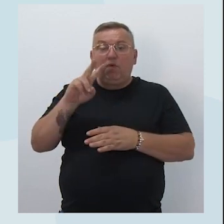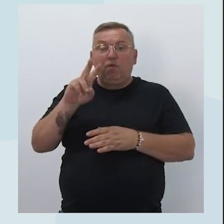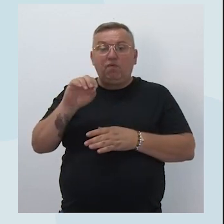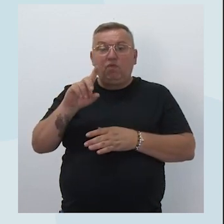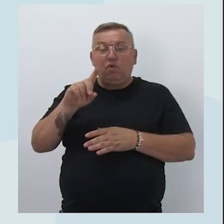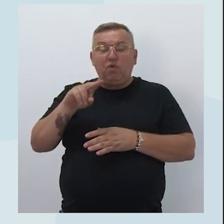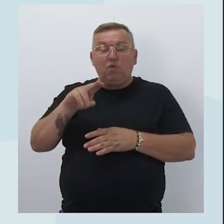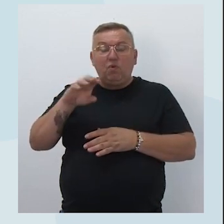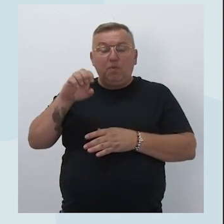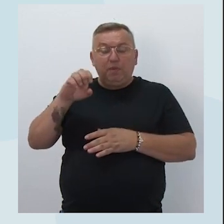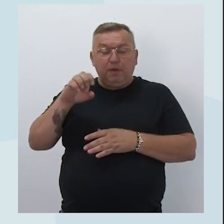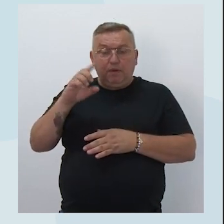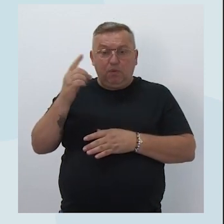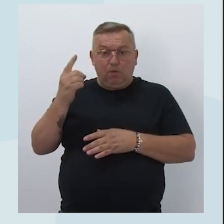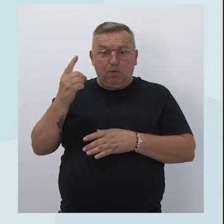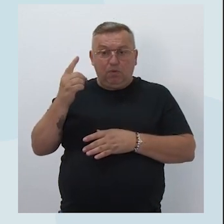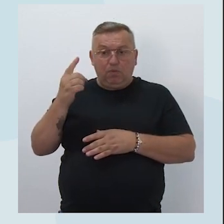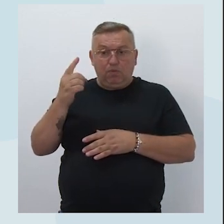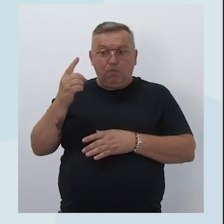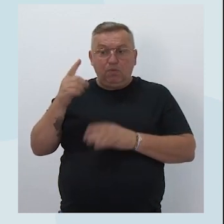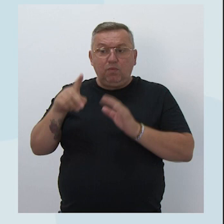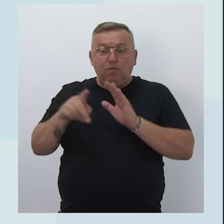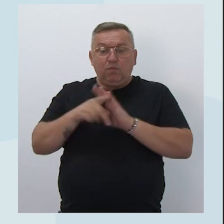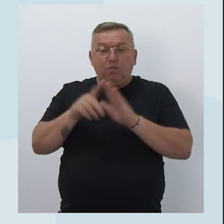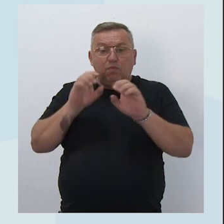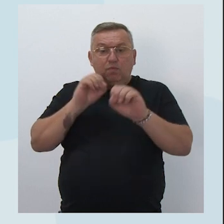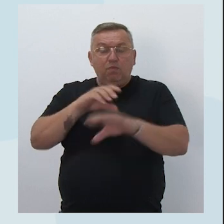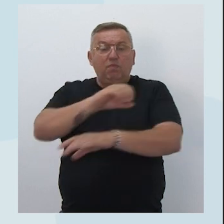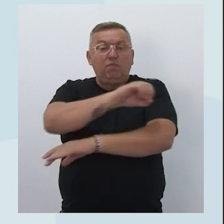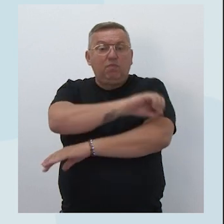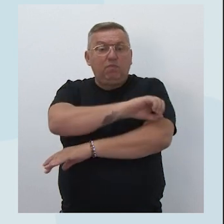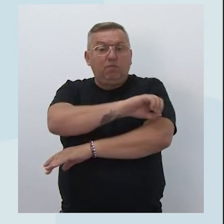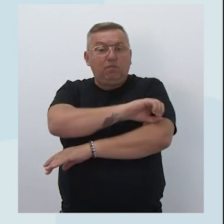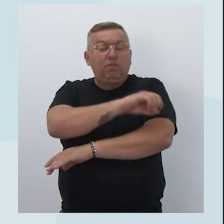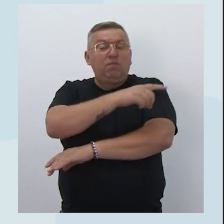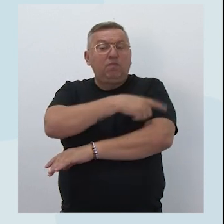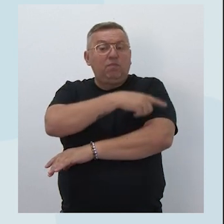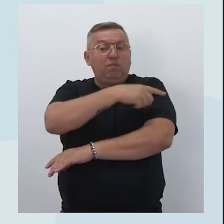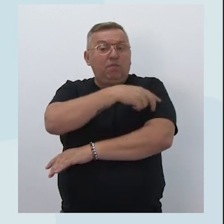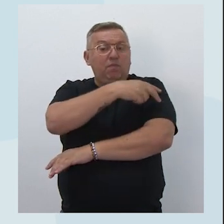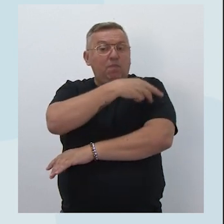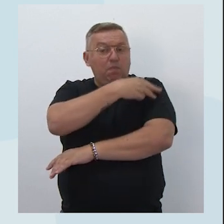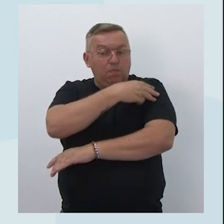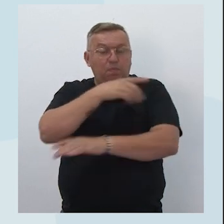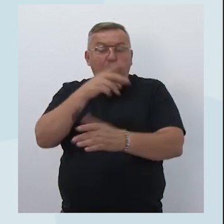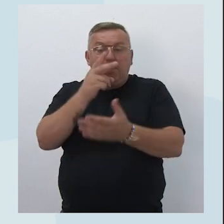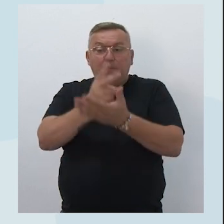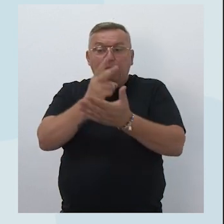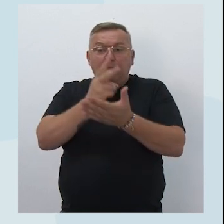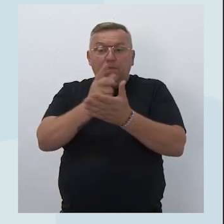volume 1, que é o currículo da etapa da educação infantil e ensino fundamental. E na mesma página